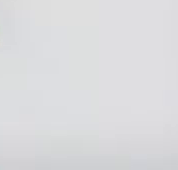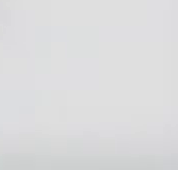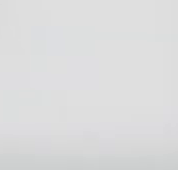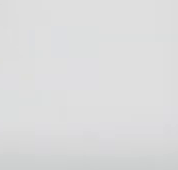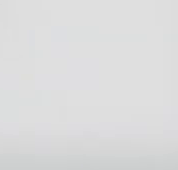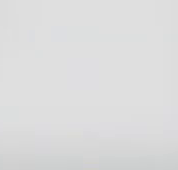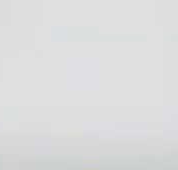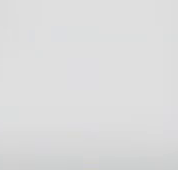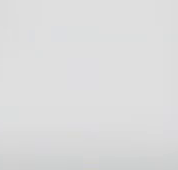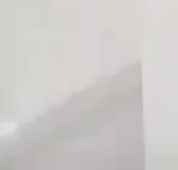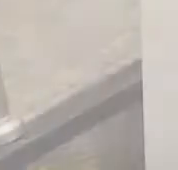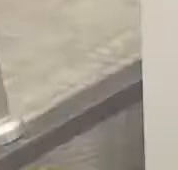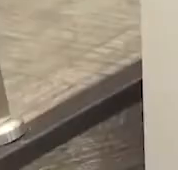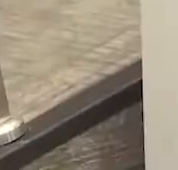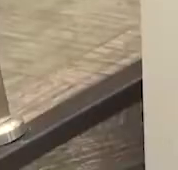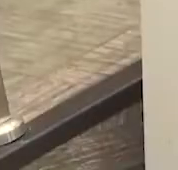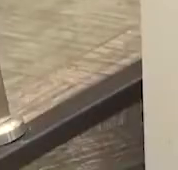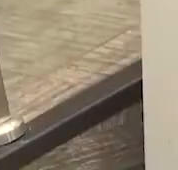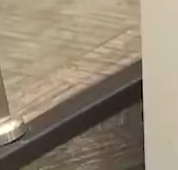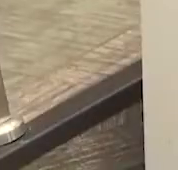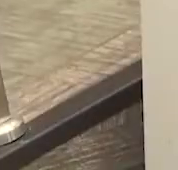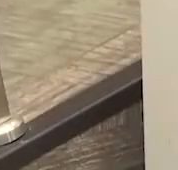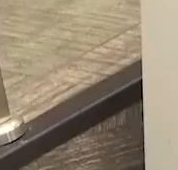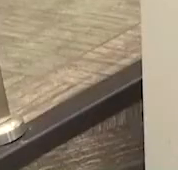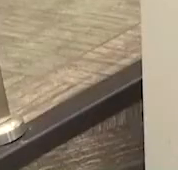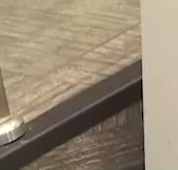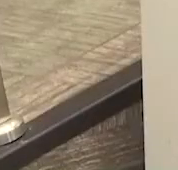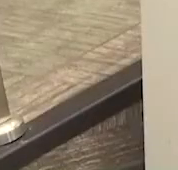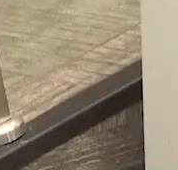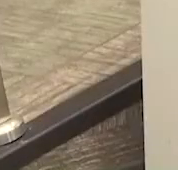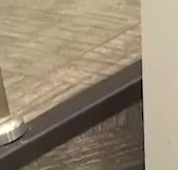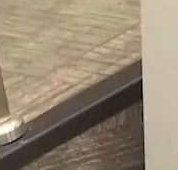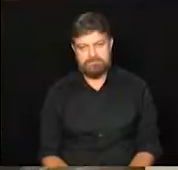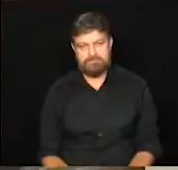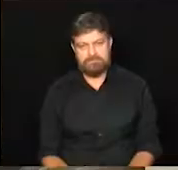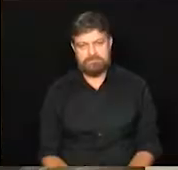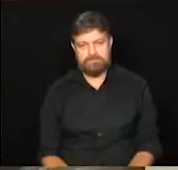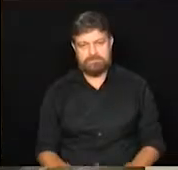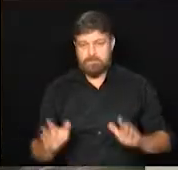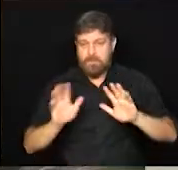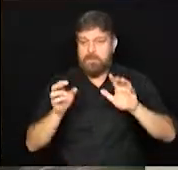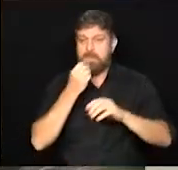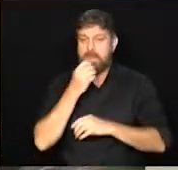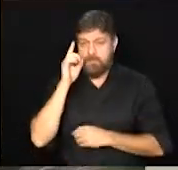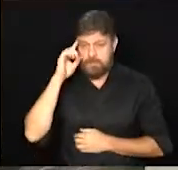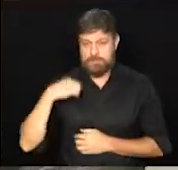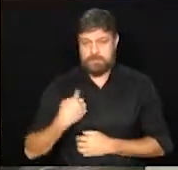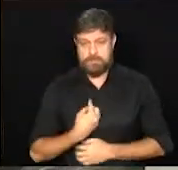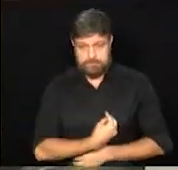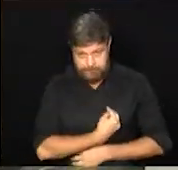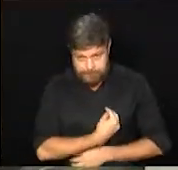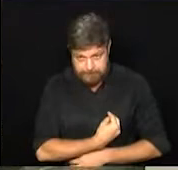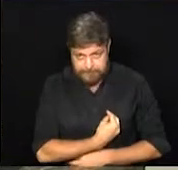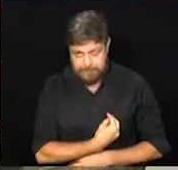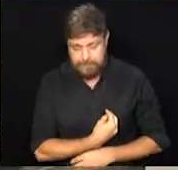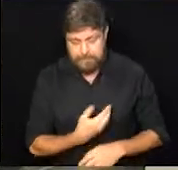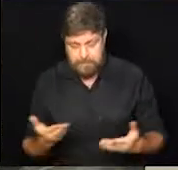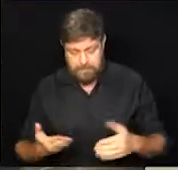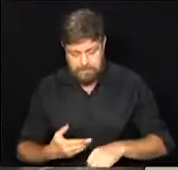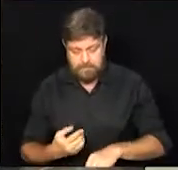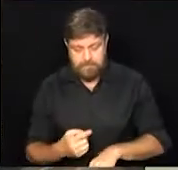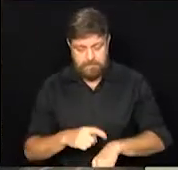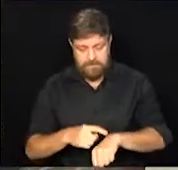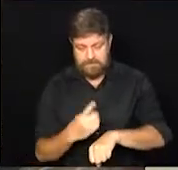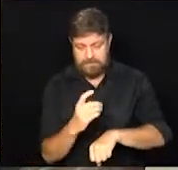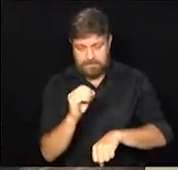TV Câmara, Campinas. Olá, bom dia. Estamos ao vivo agora 10 horas e 18 minutos. E você vai ver